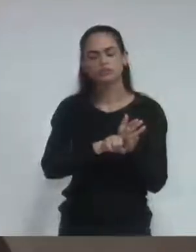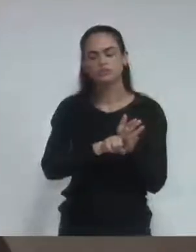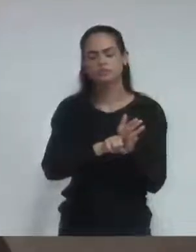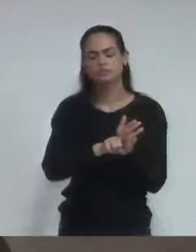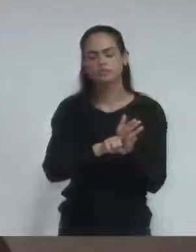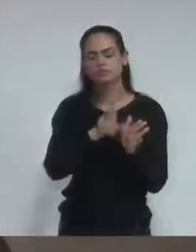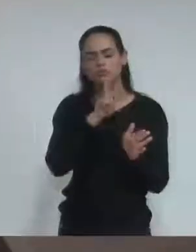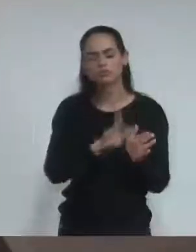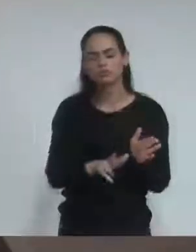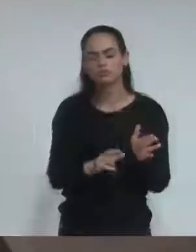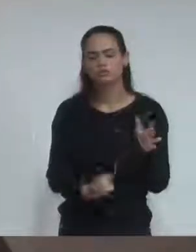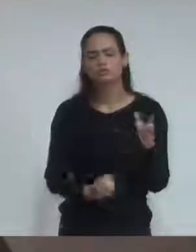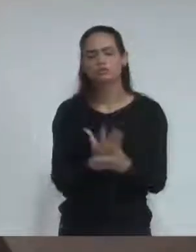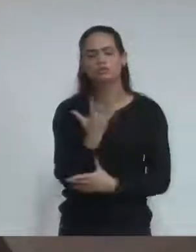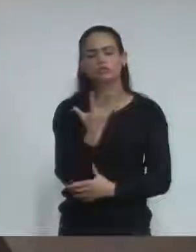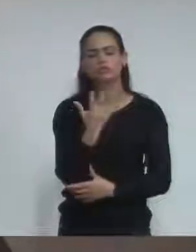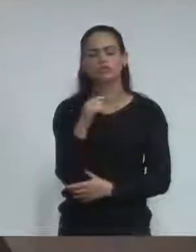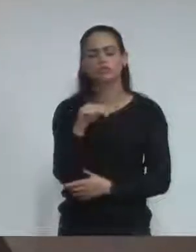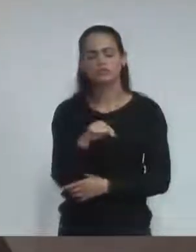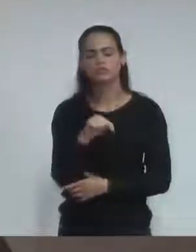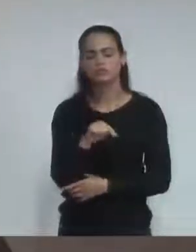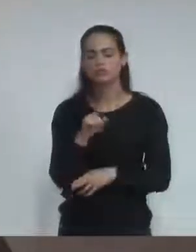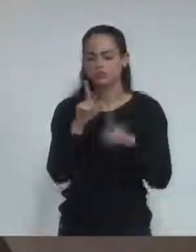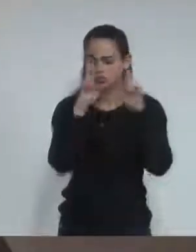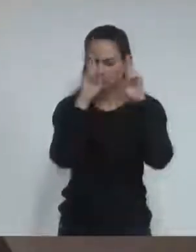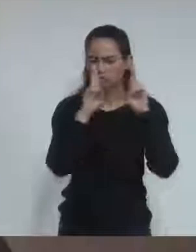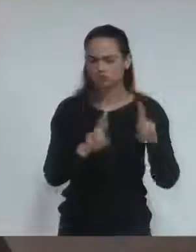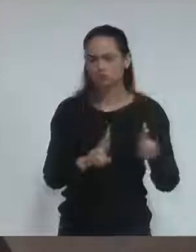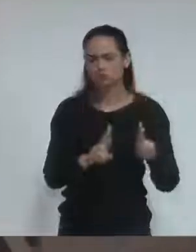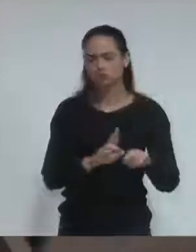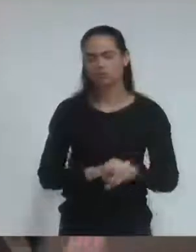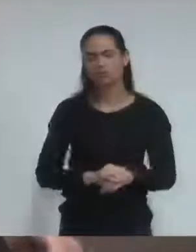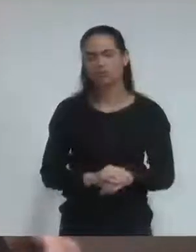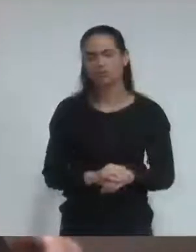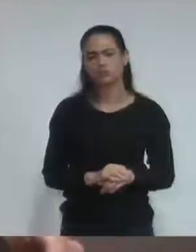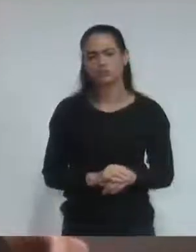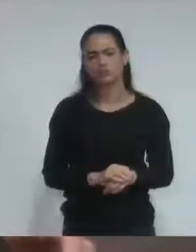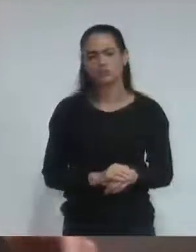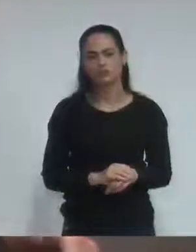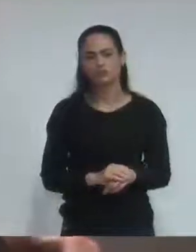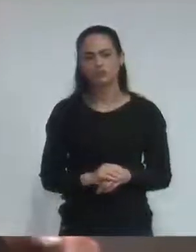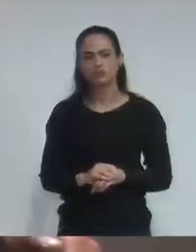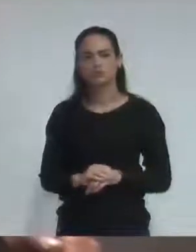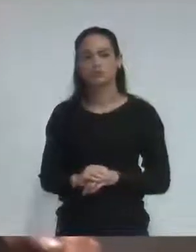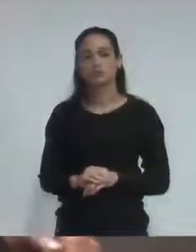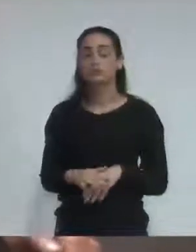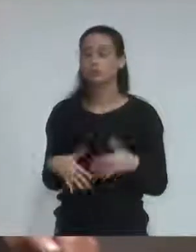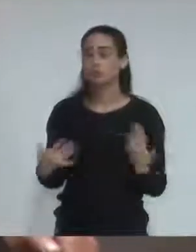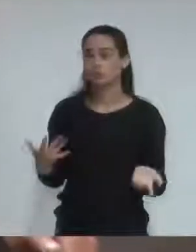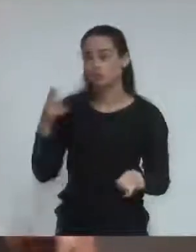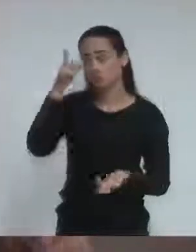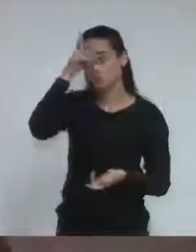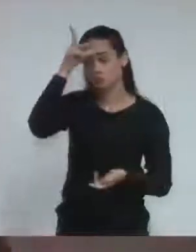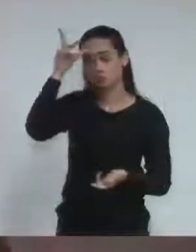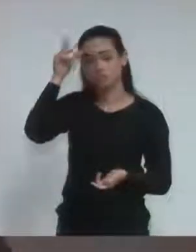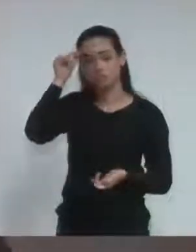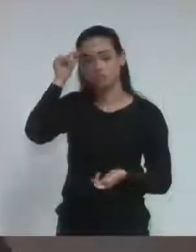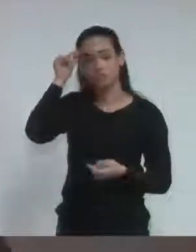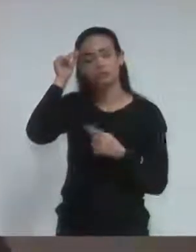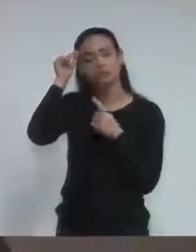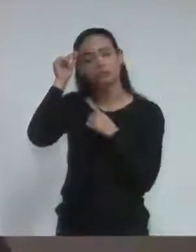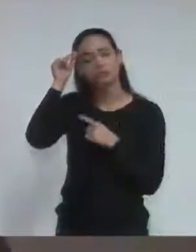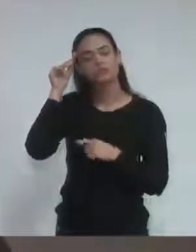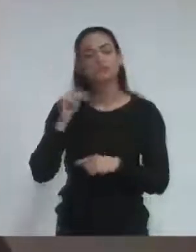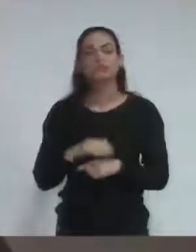que isso que a gente tem ouvido seja só boato, né? E quanto ao prefeito, disse várias